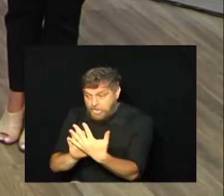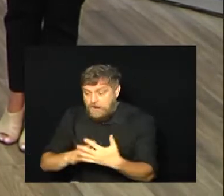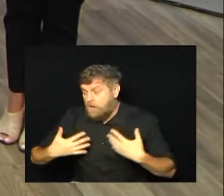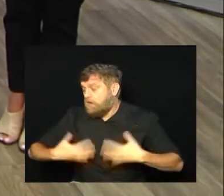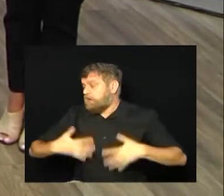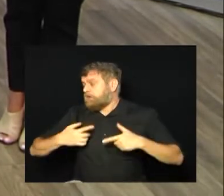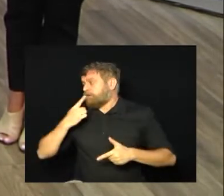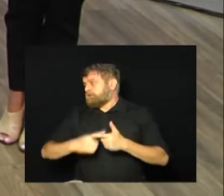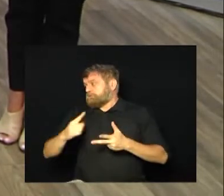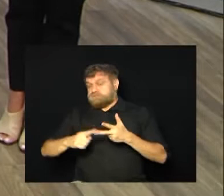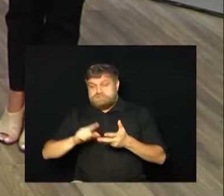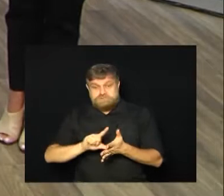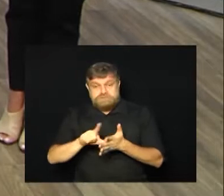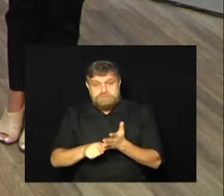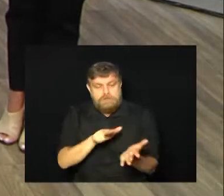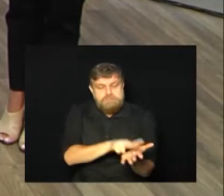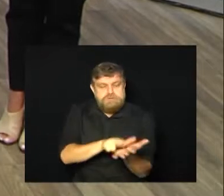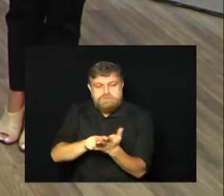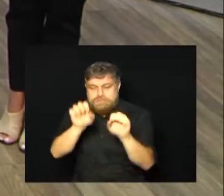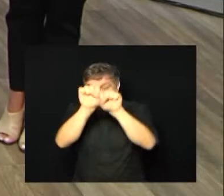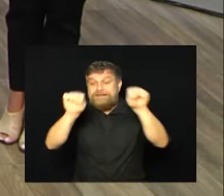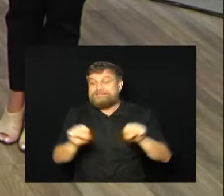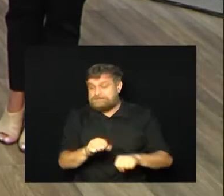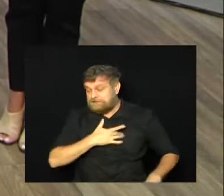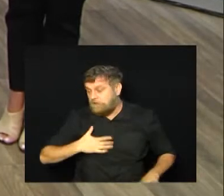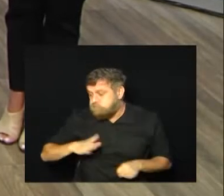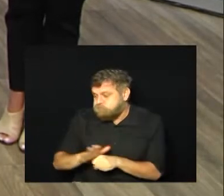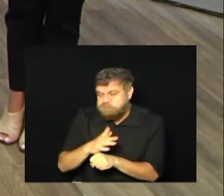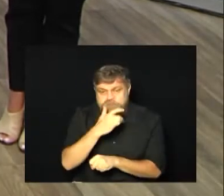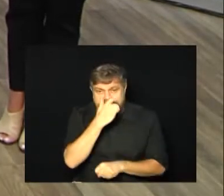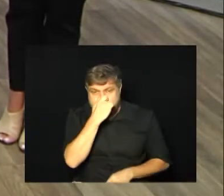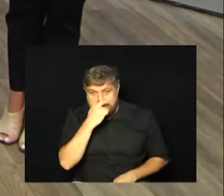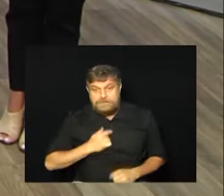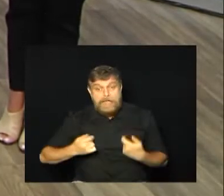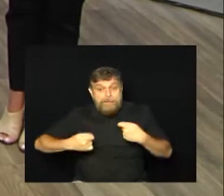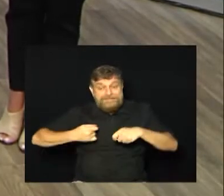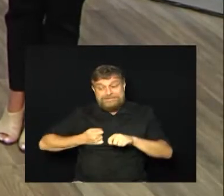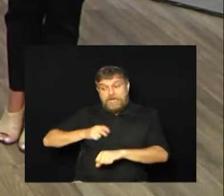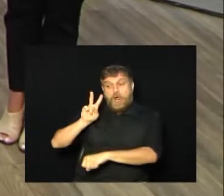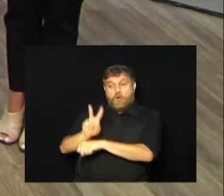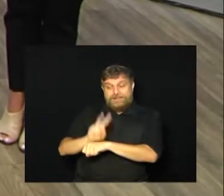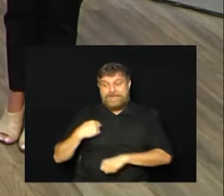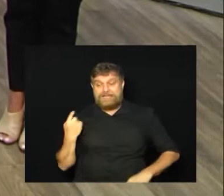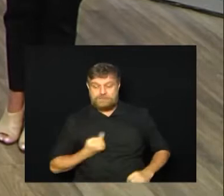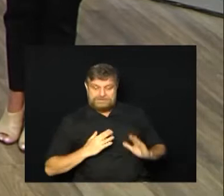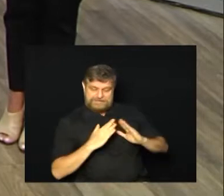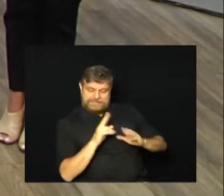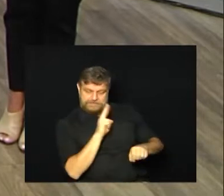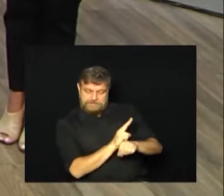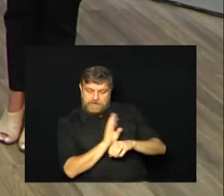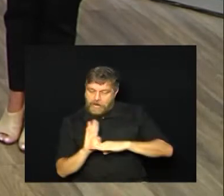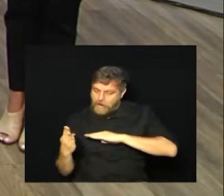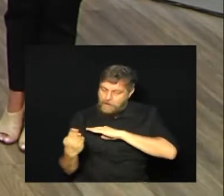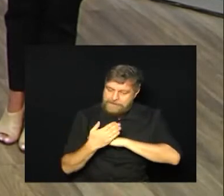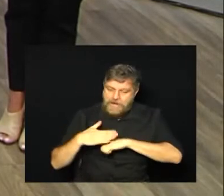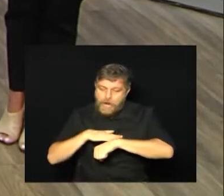que é problema e depois acumula no sistema de saúde aqui da nossa cidade. Então, vamos cuidar da nossa casa, do nosso bairro,